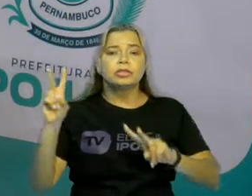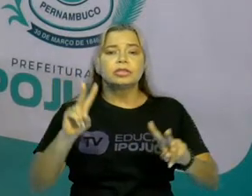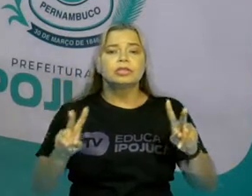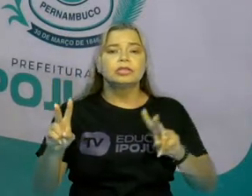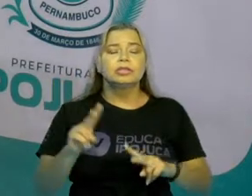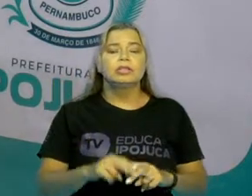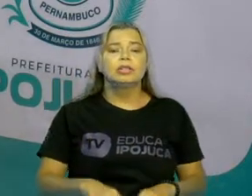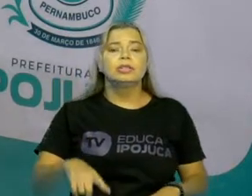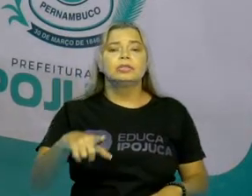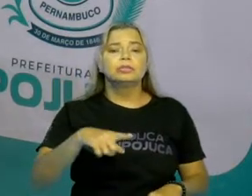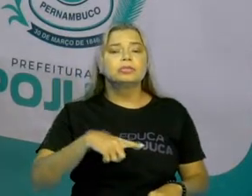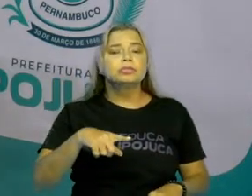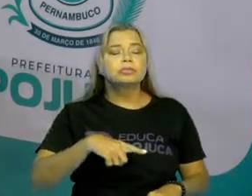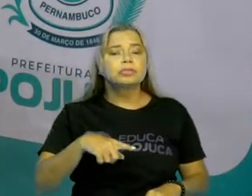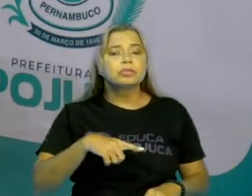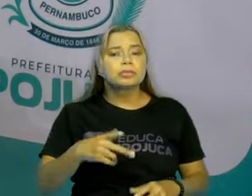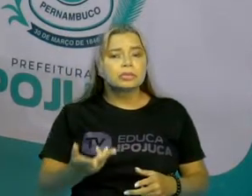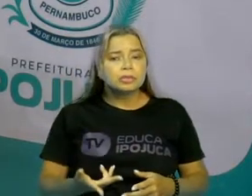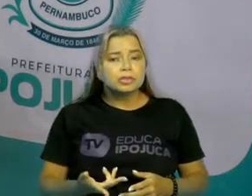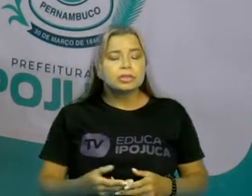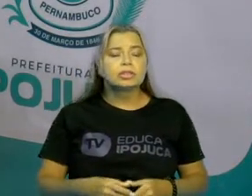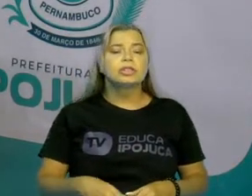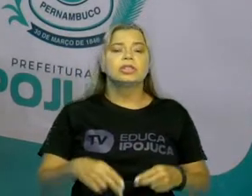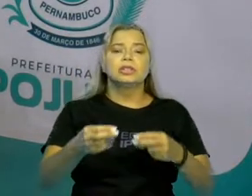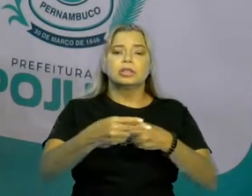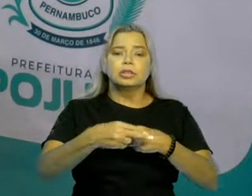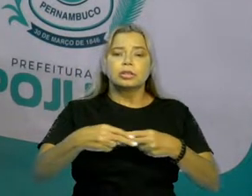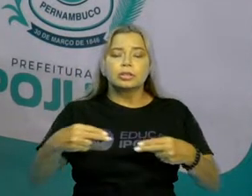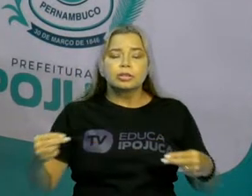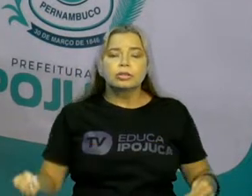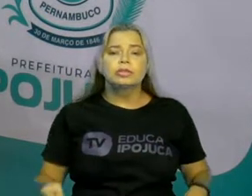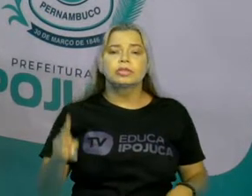das artes visuais ao qual a gente vai estudar.